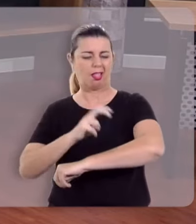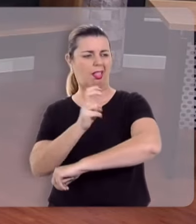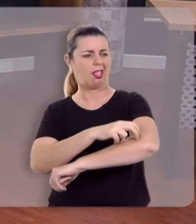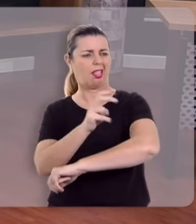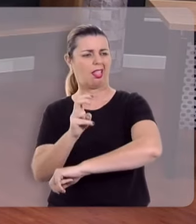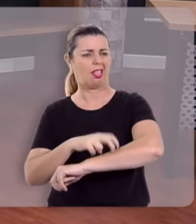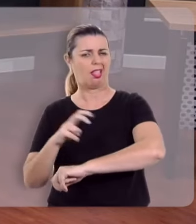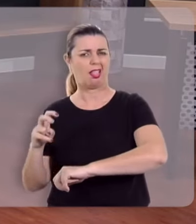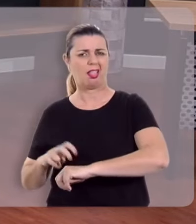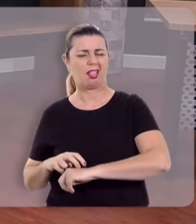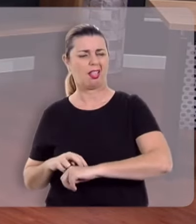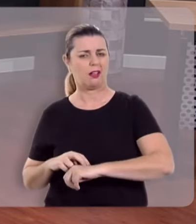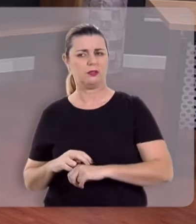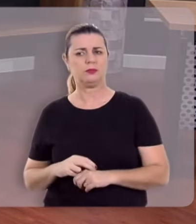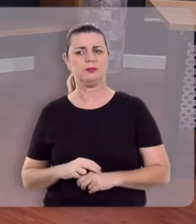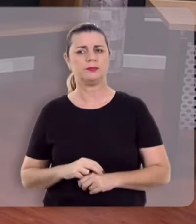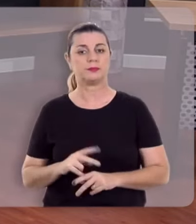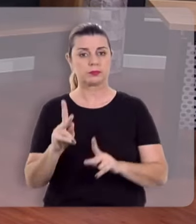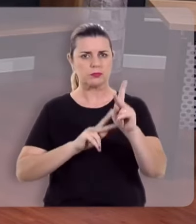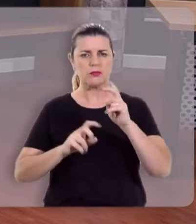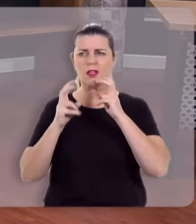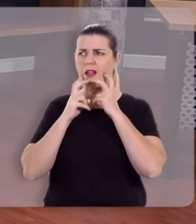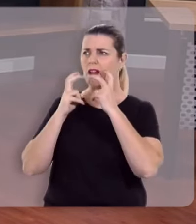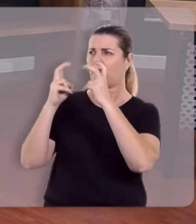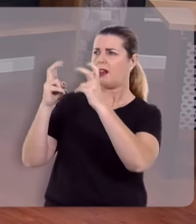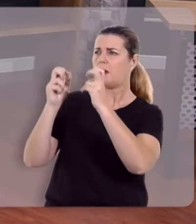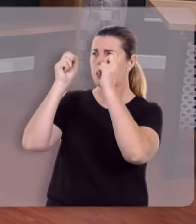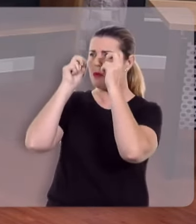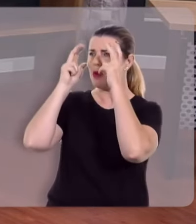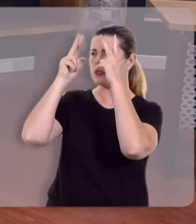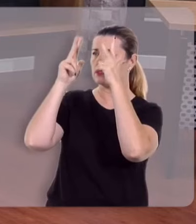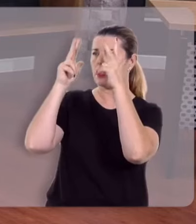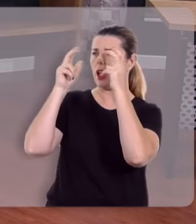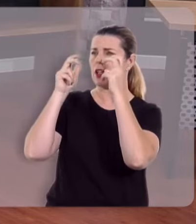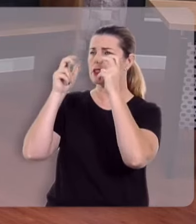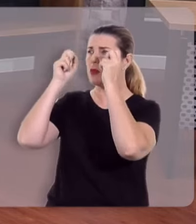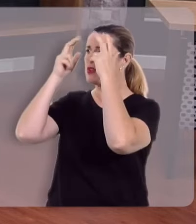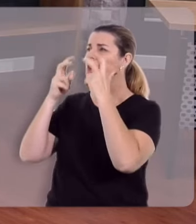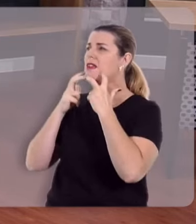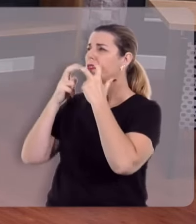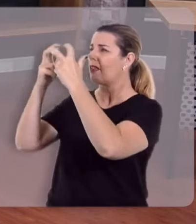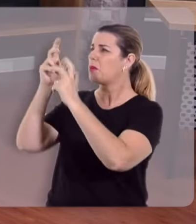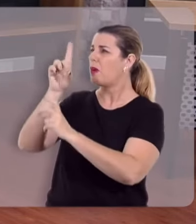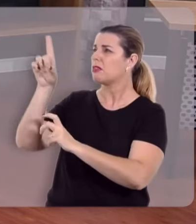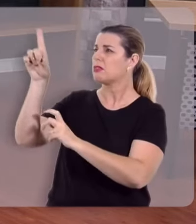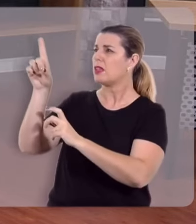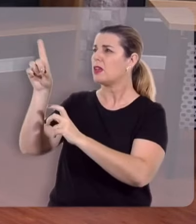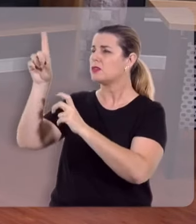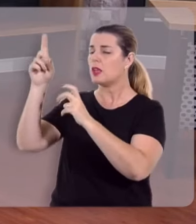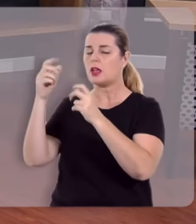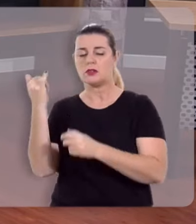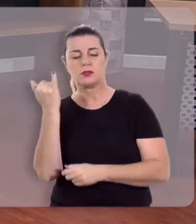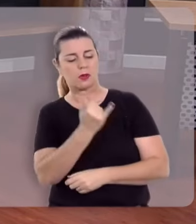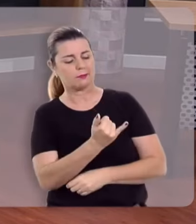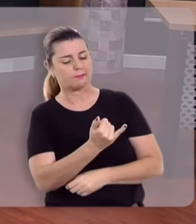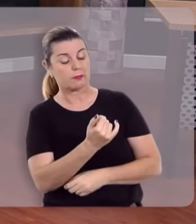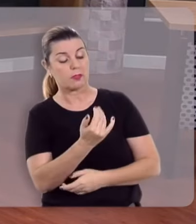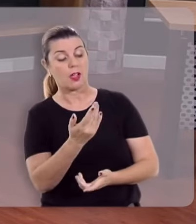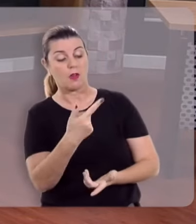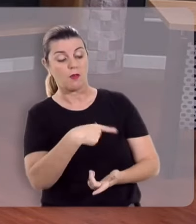serpentes. Aí o povo clamou a Moisés, e Moisés clamou a Deus, e Deus disse para Moisés, Moisés,